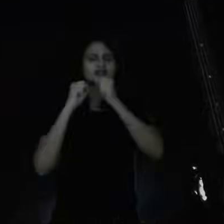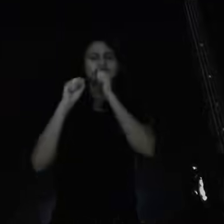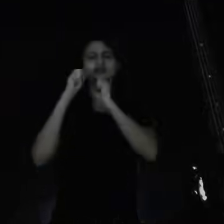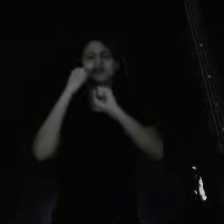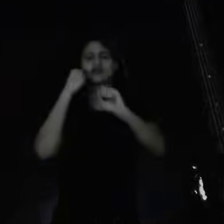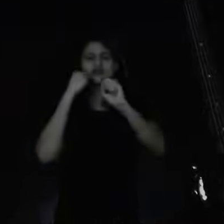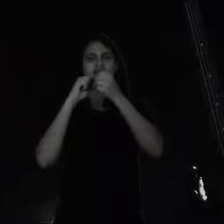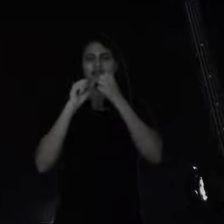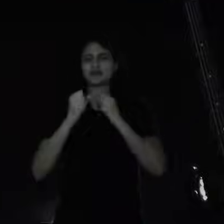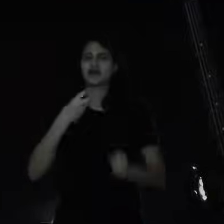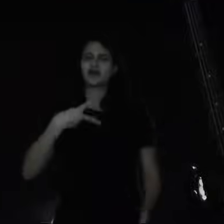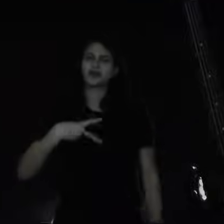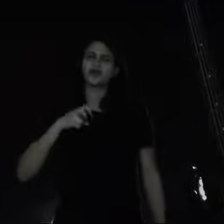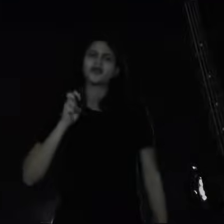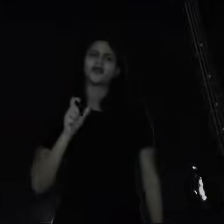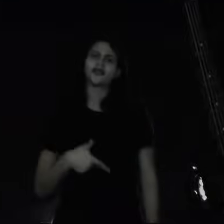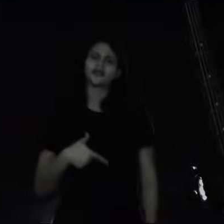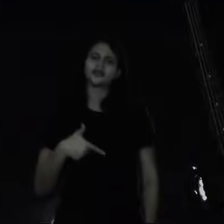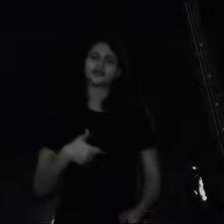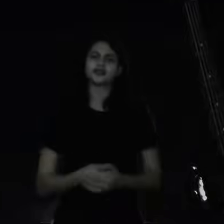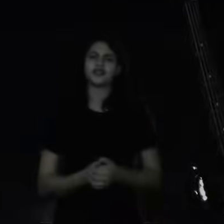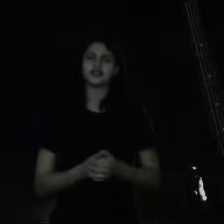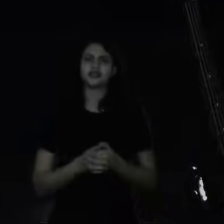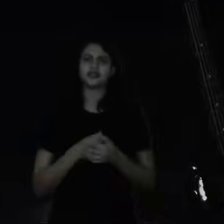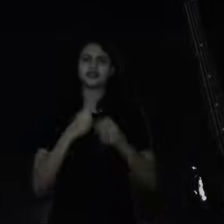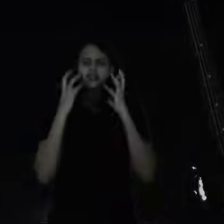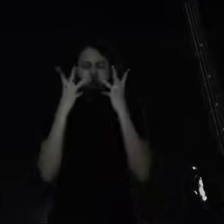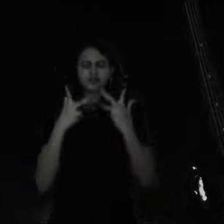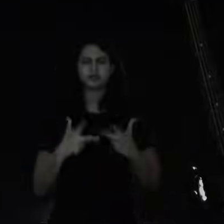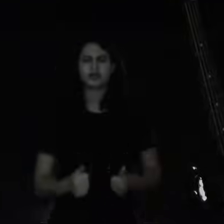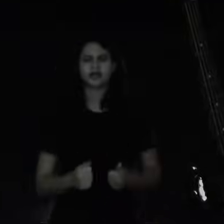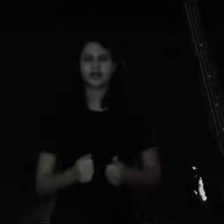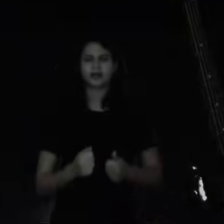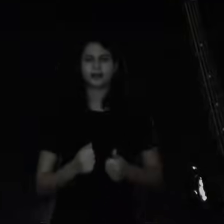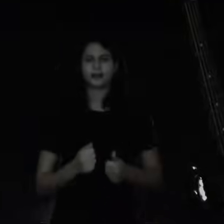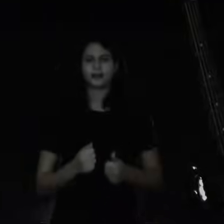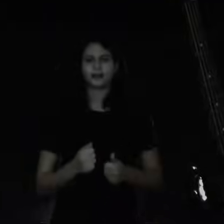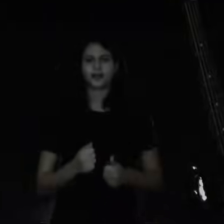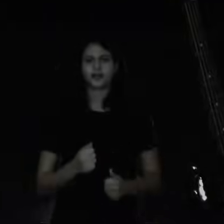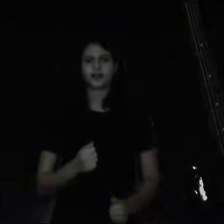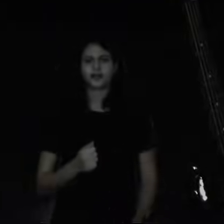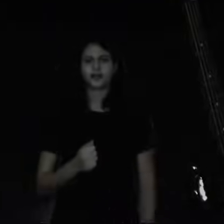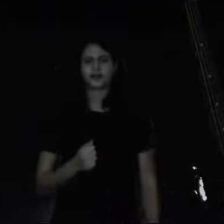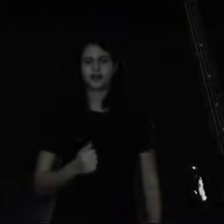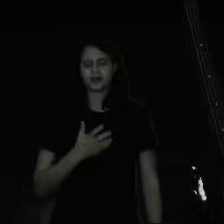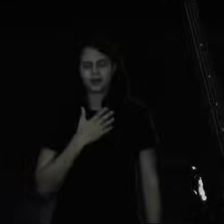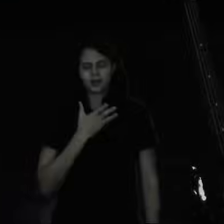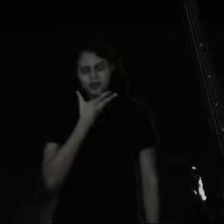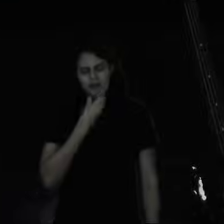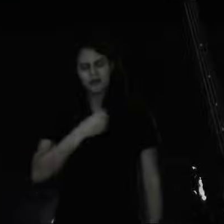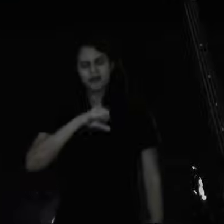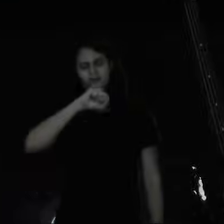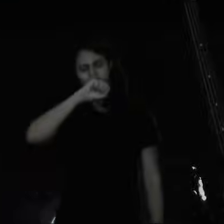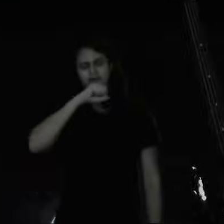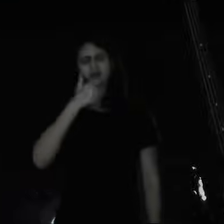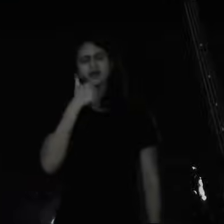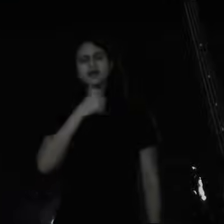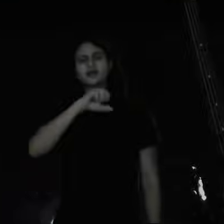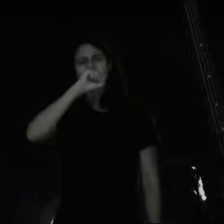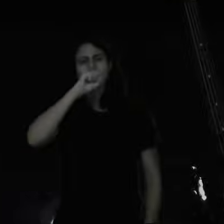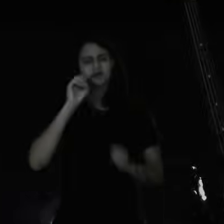diz: se meu pai, a minha mãe me abandonarem, então